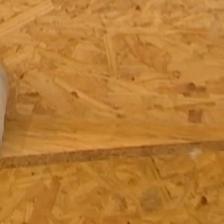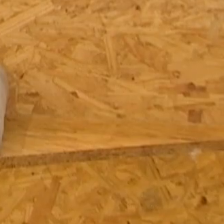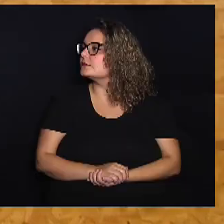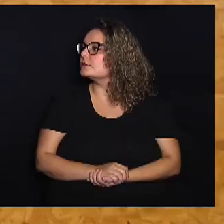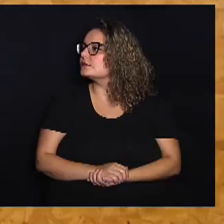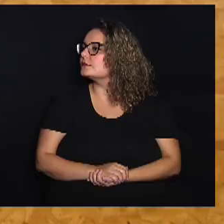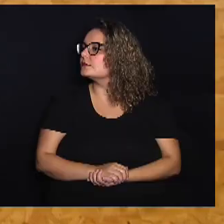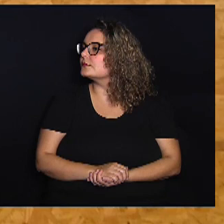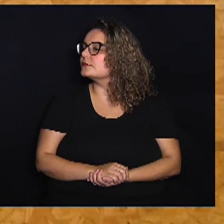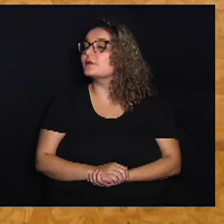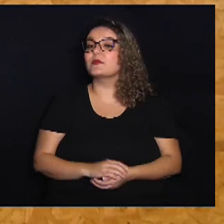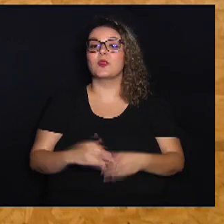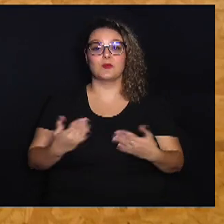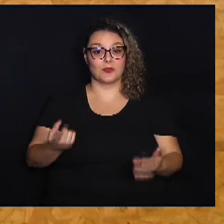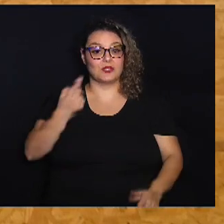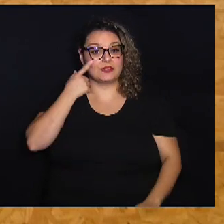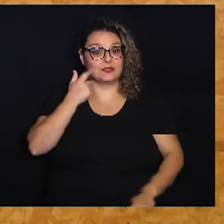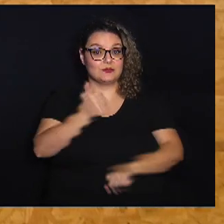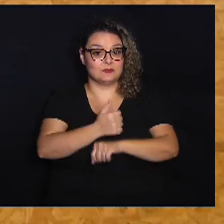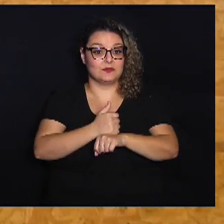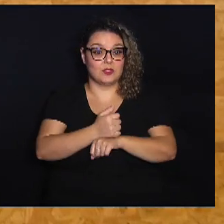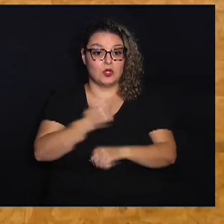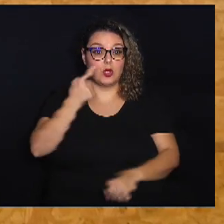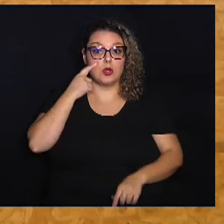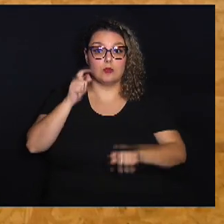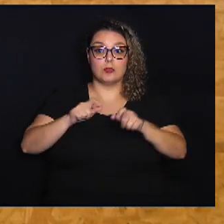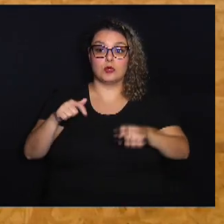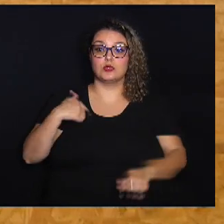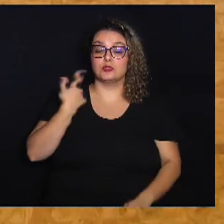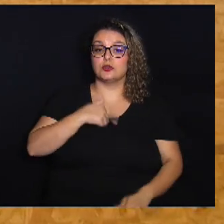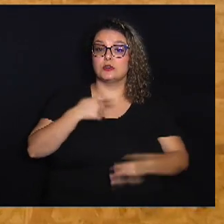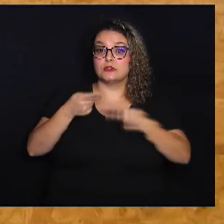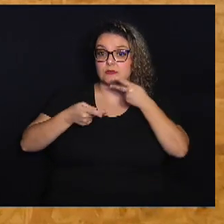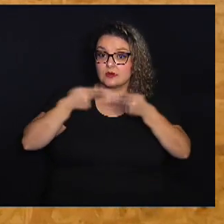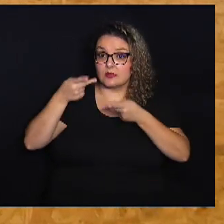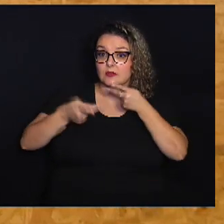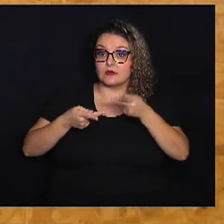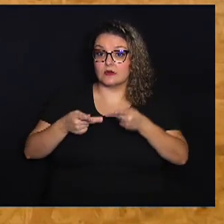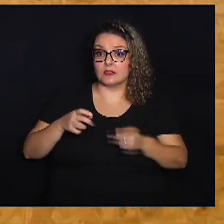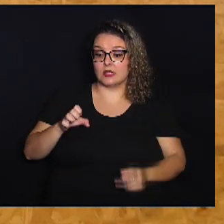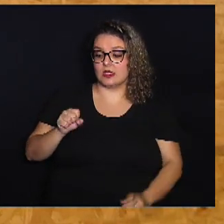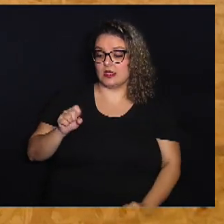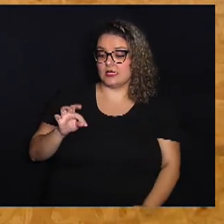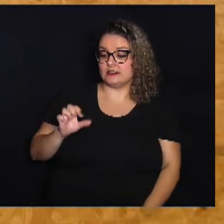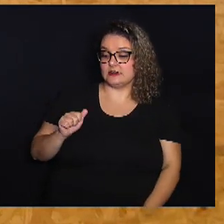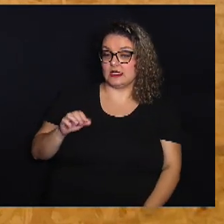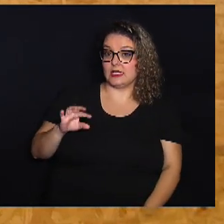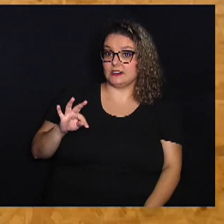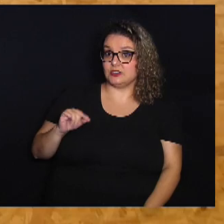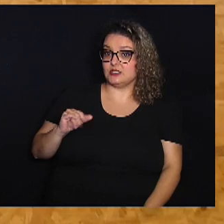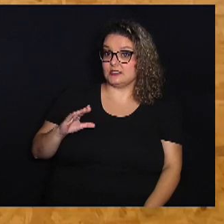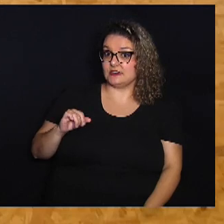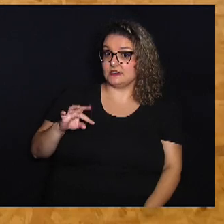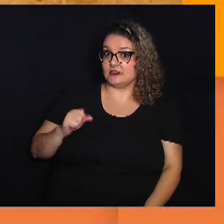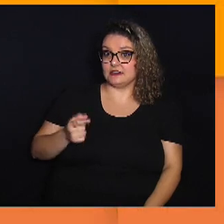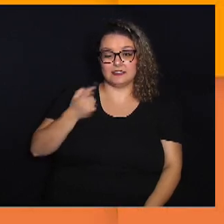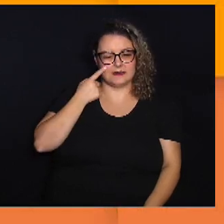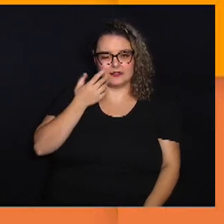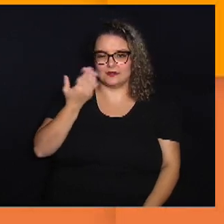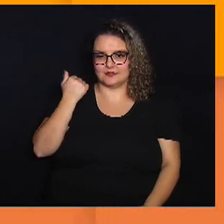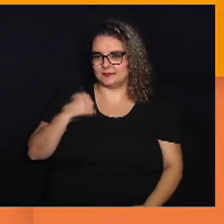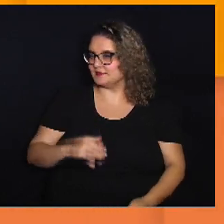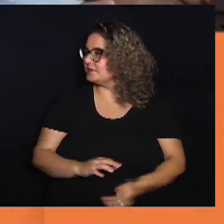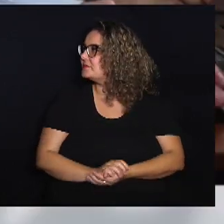Bom, é o quadro Se Liga na Profissão e olha só, pessoal, hoje a gente vai falar sobre estaticista. Então, se liga aí,